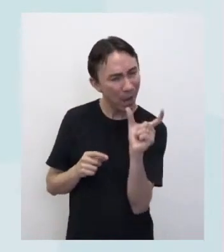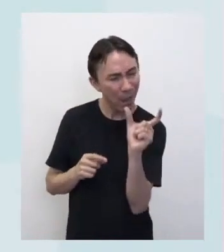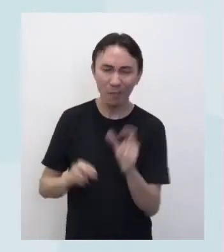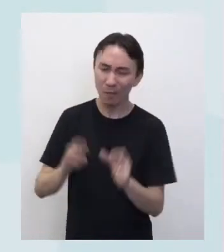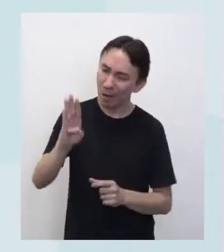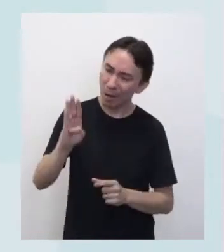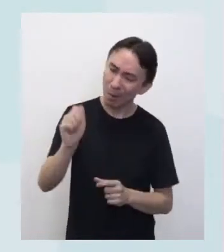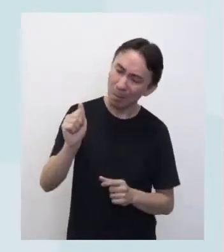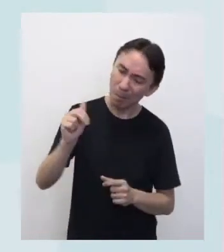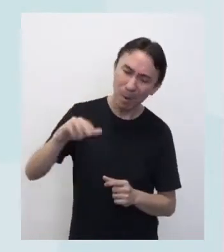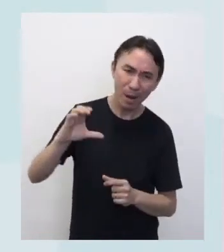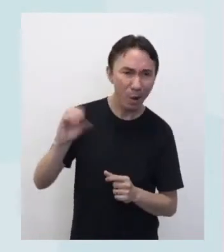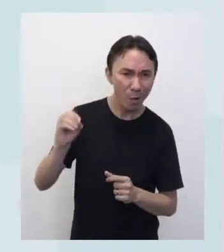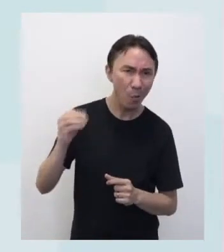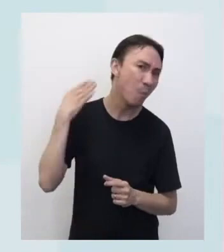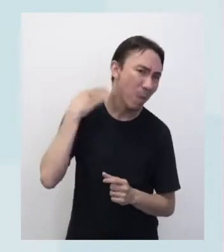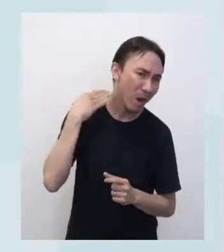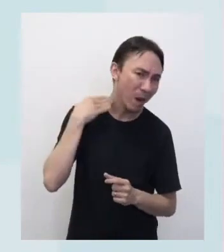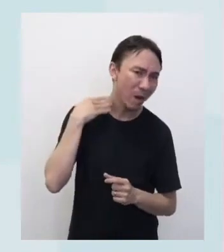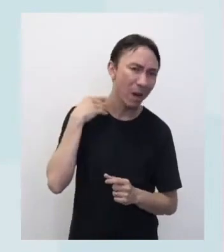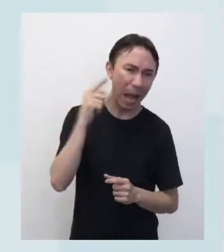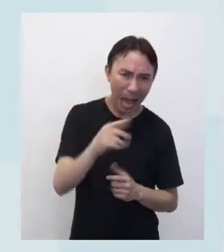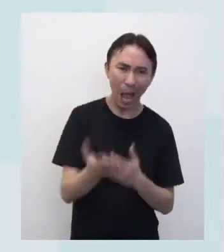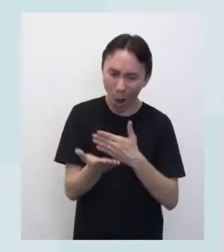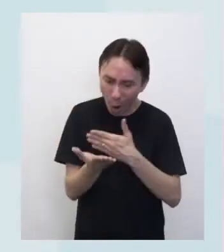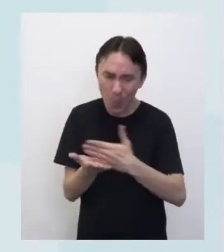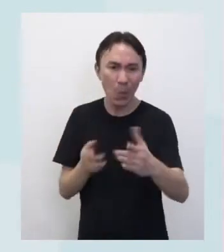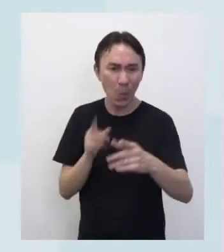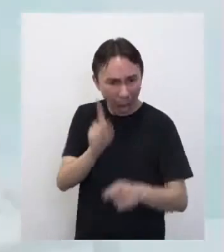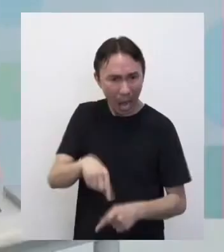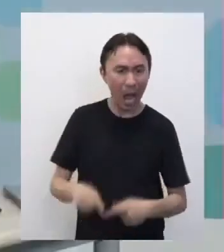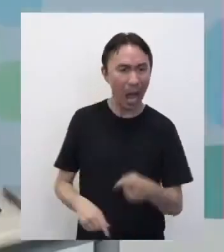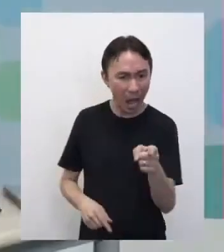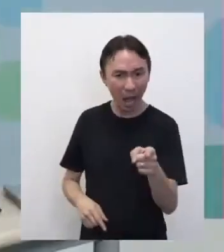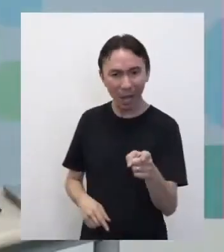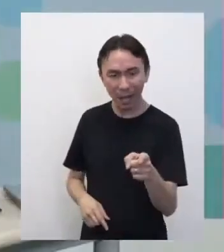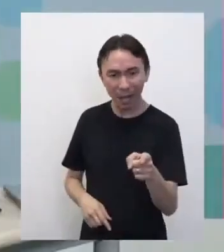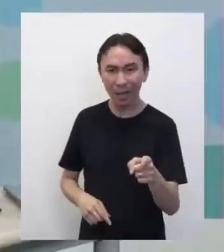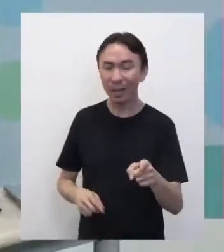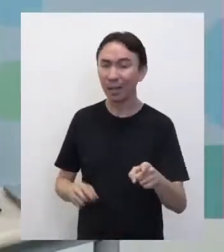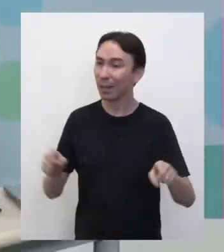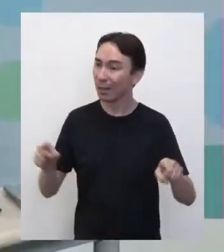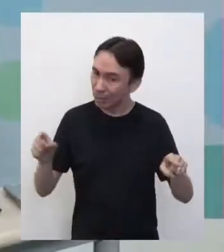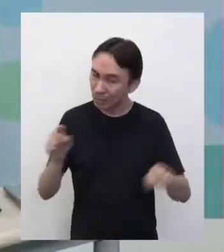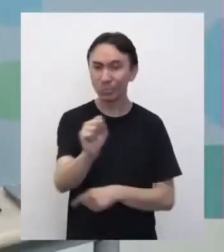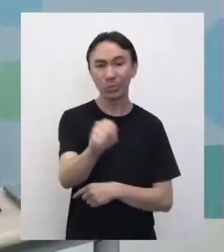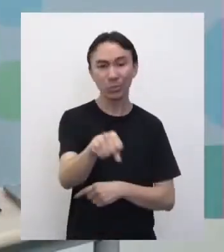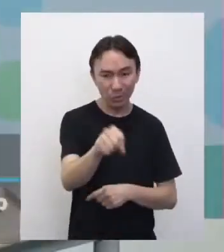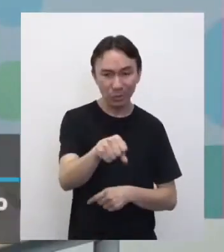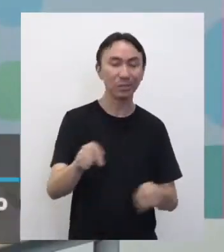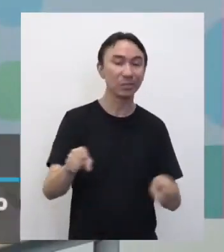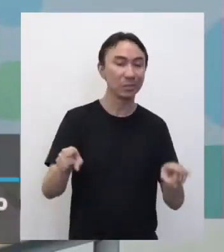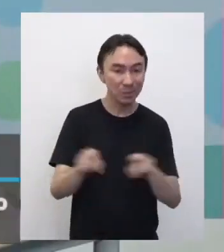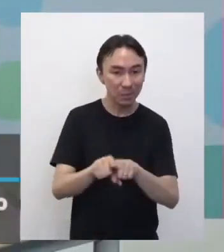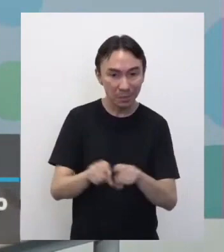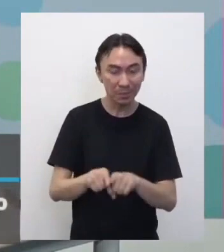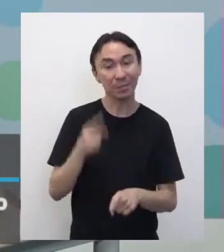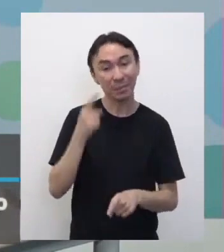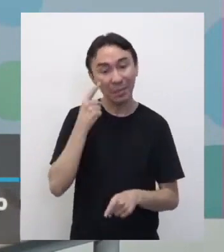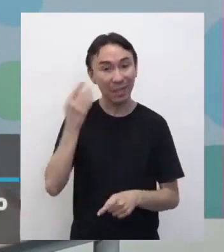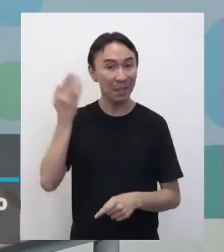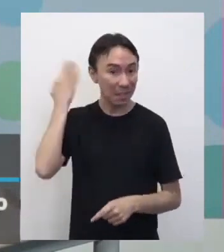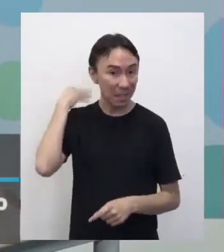conhece hoje vem dessa época? Sim, e vem também de banquinho, o banco que a gente usa para sentar, porque os cambistas